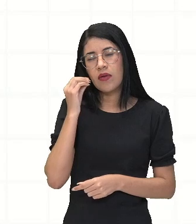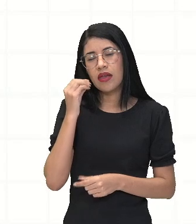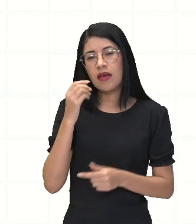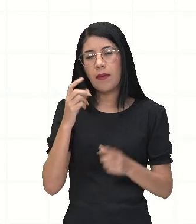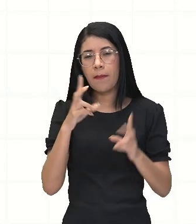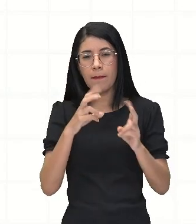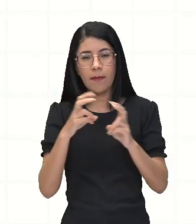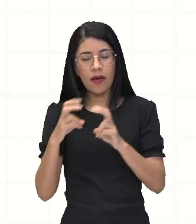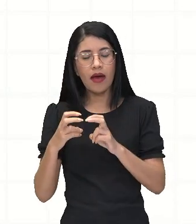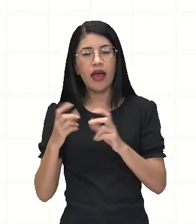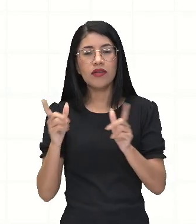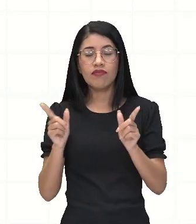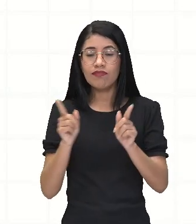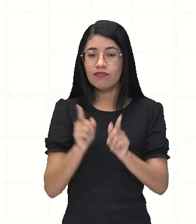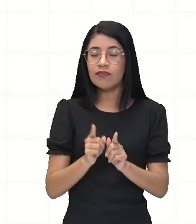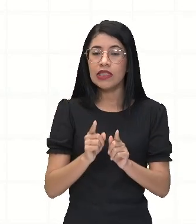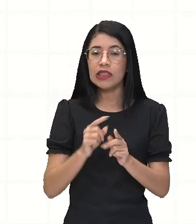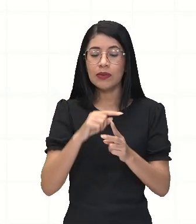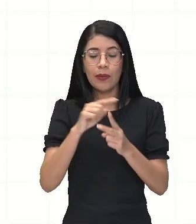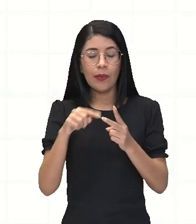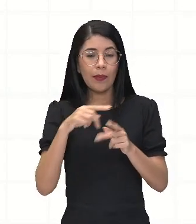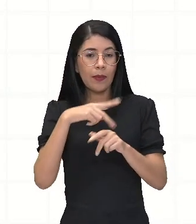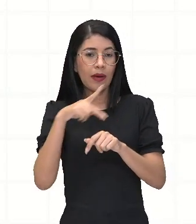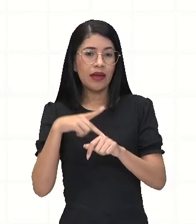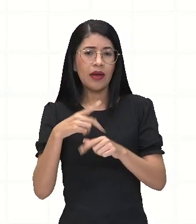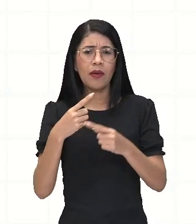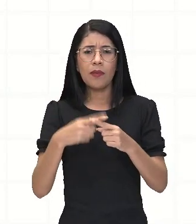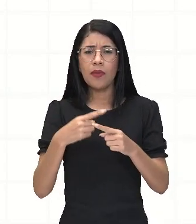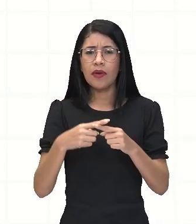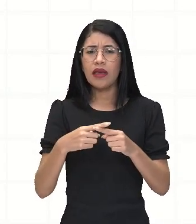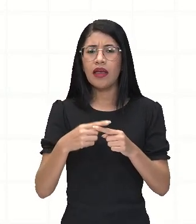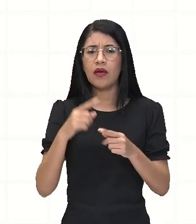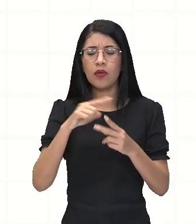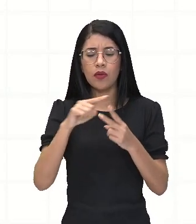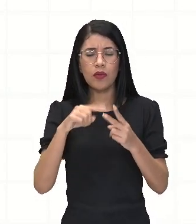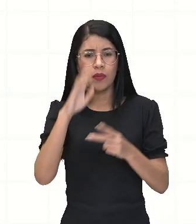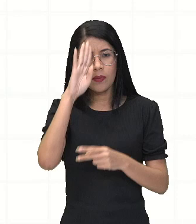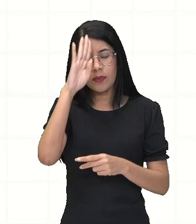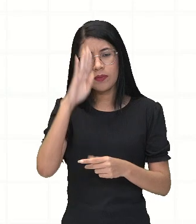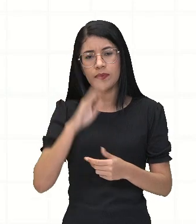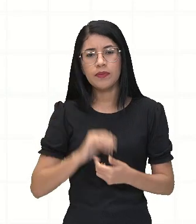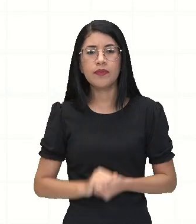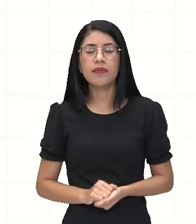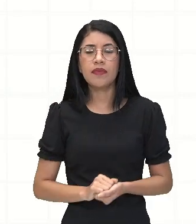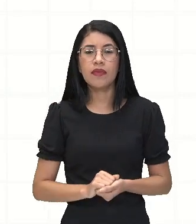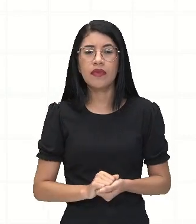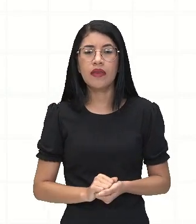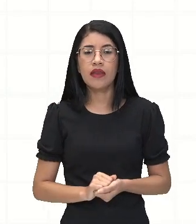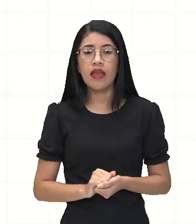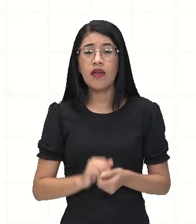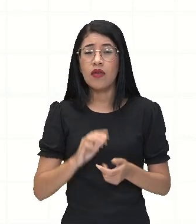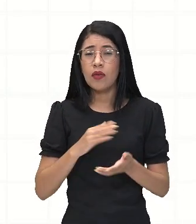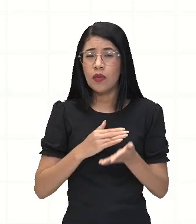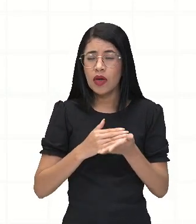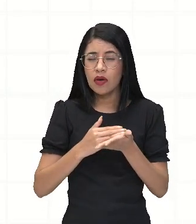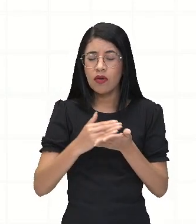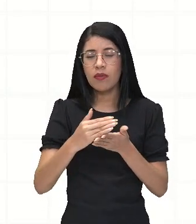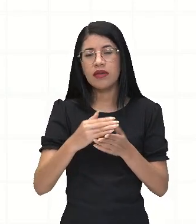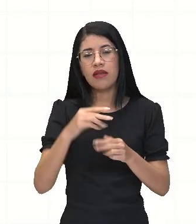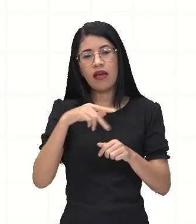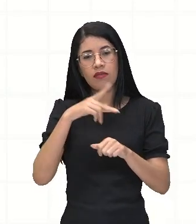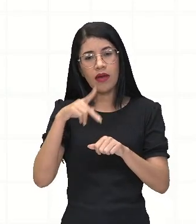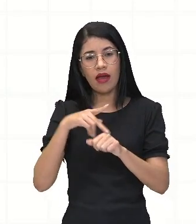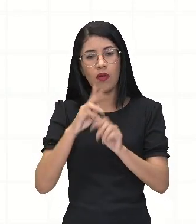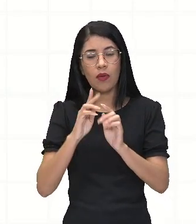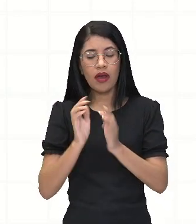dois países. E por que esses dois países eles estão em destaque? Porque são os países pioneiros no processo das